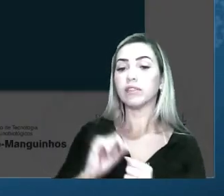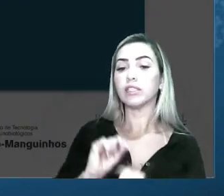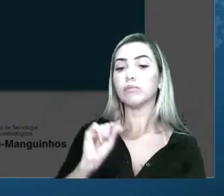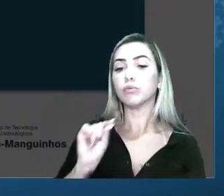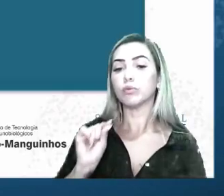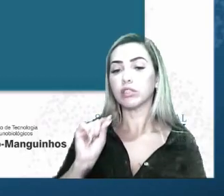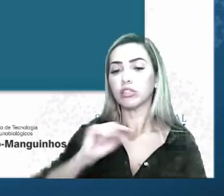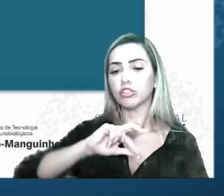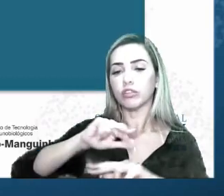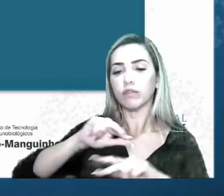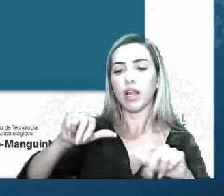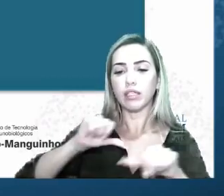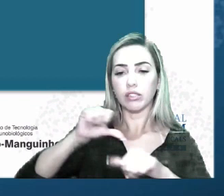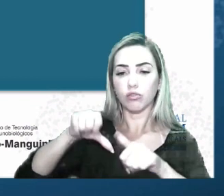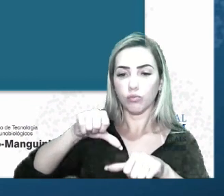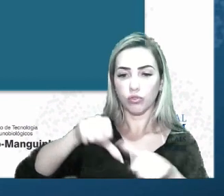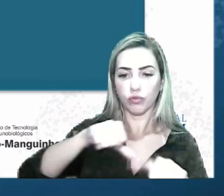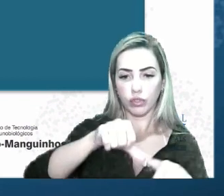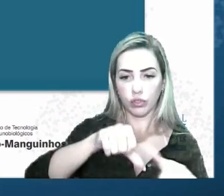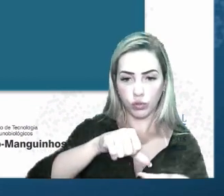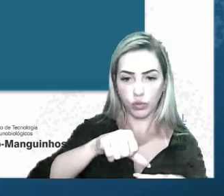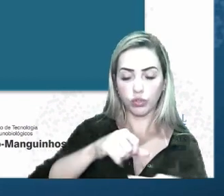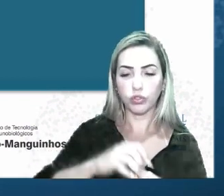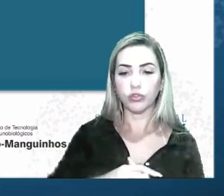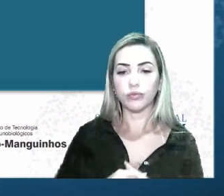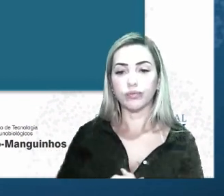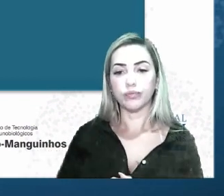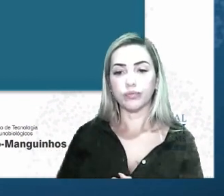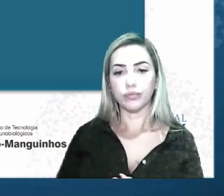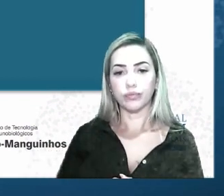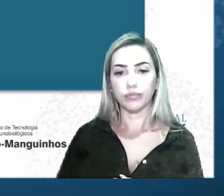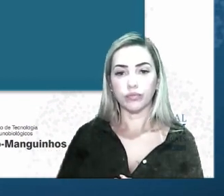diversas modificações na